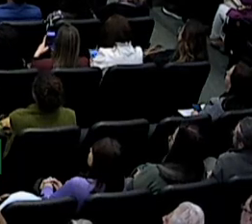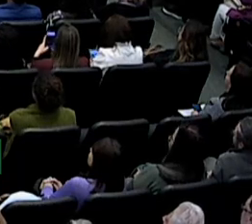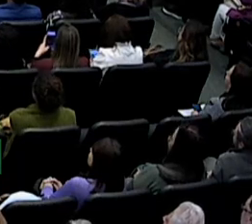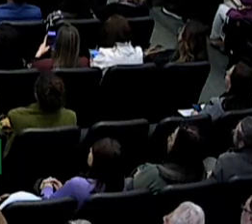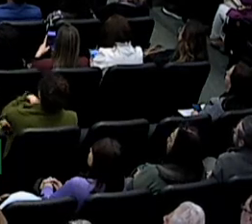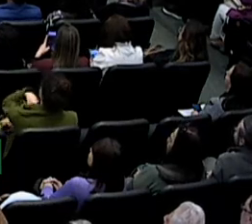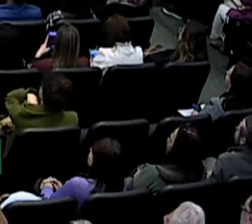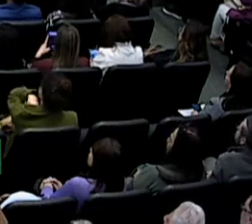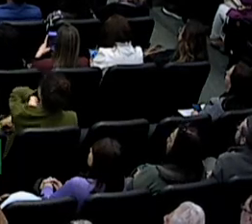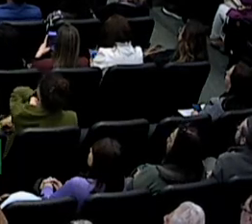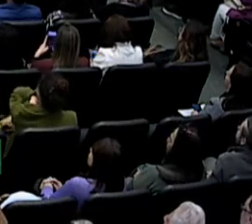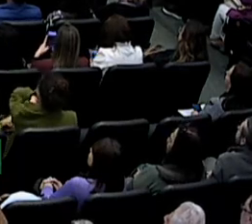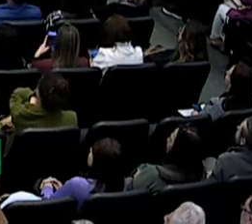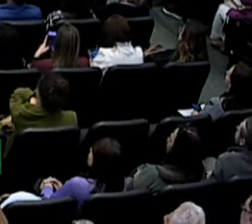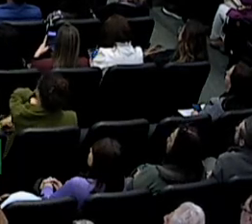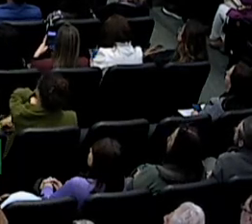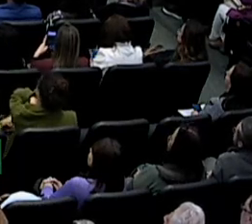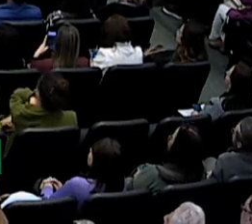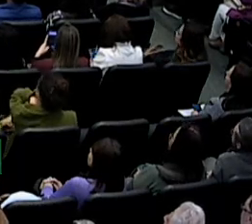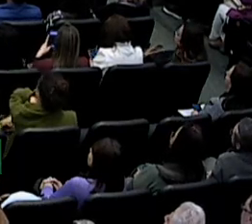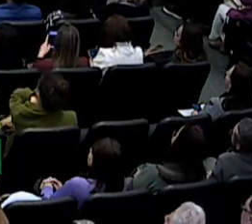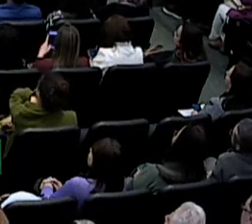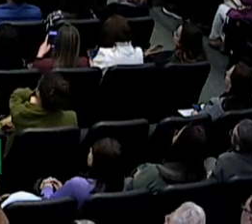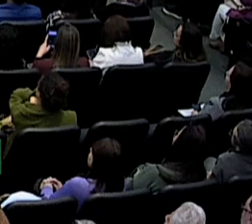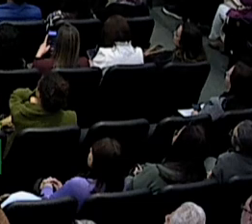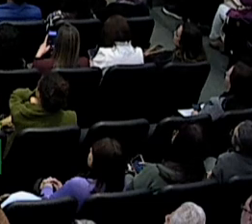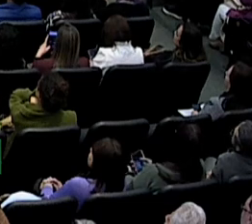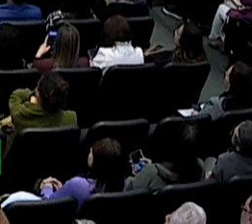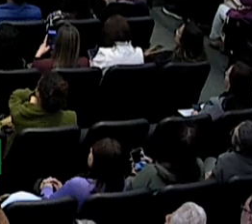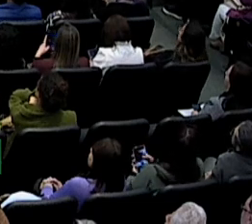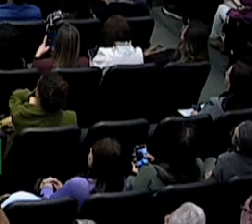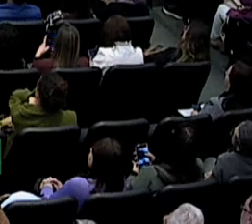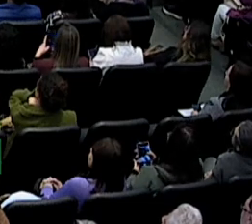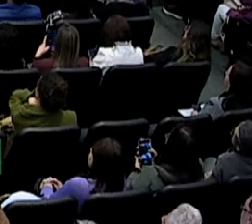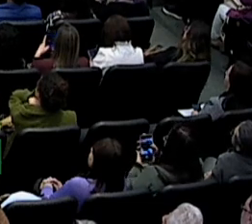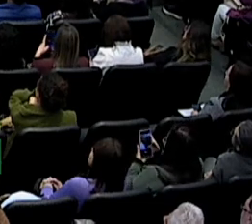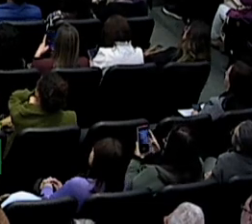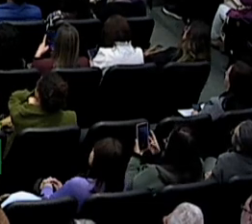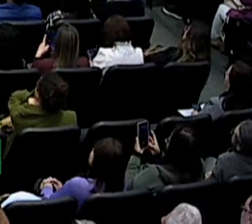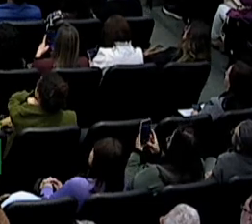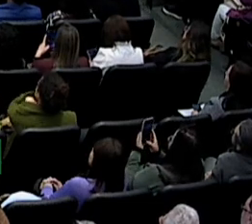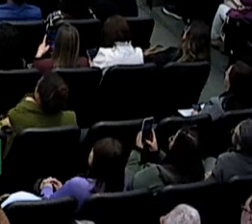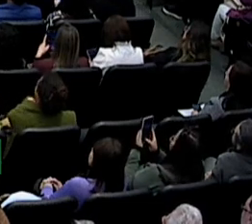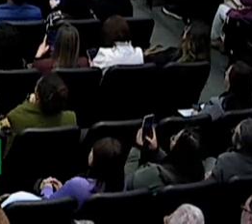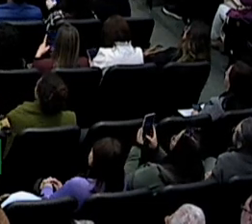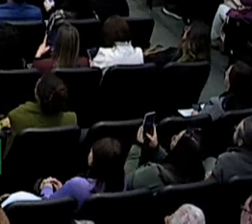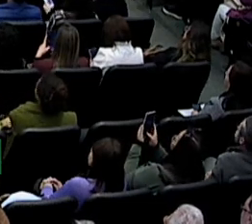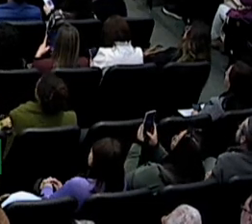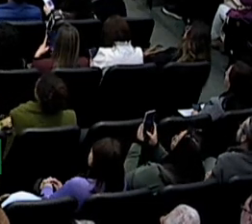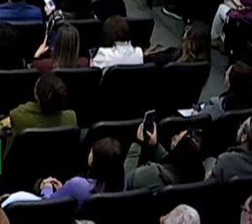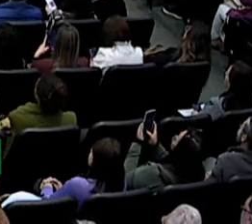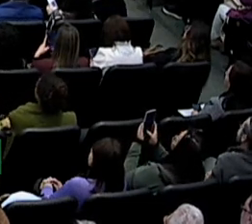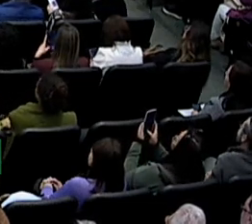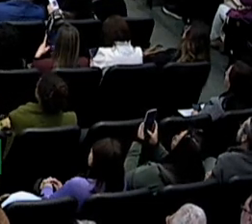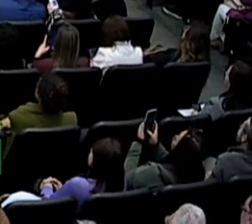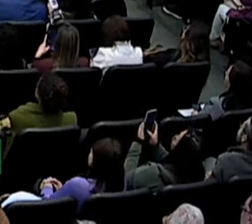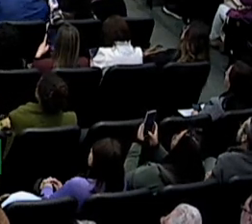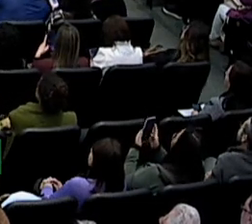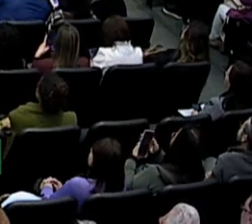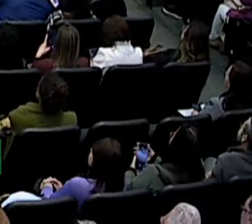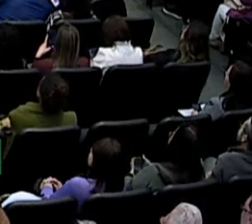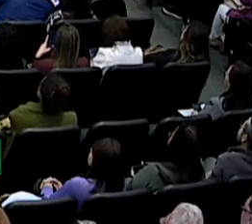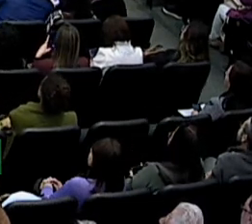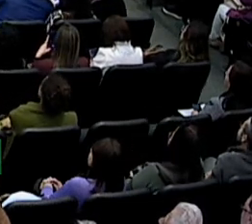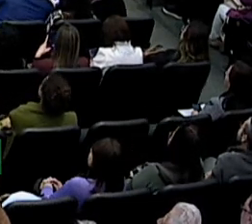o cardume vai secando sem dar chance de escapar. Mas a